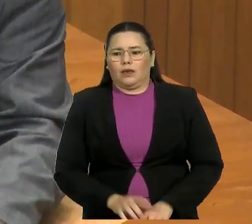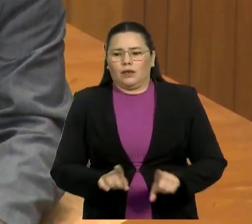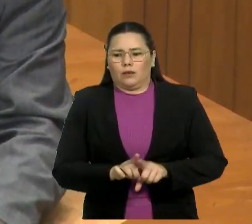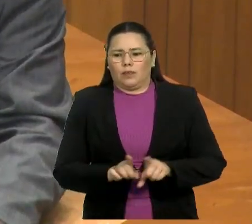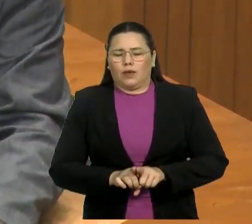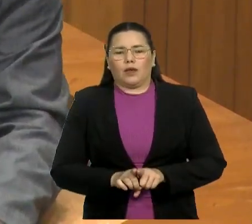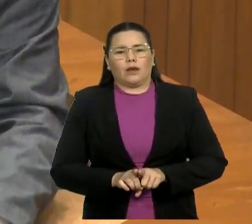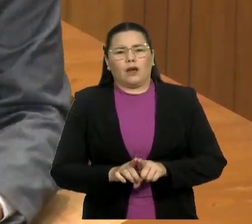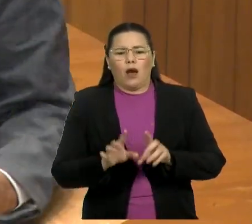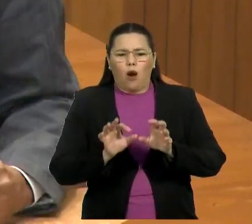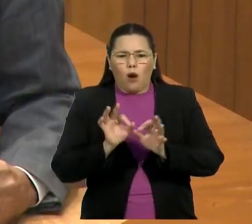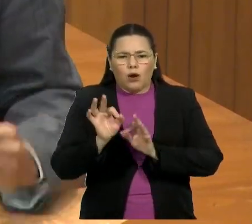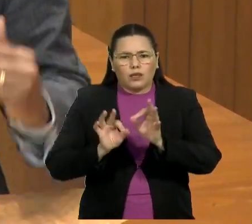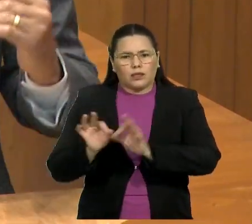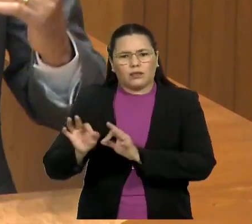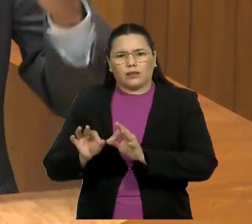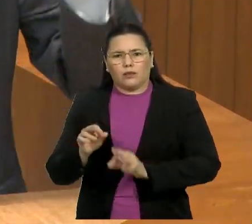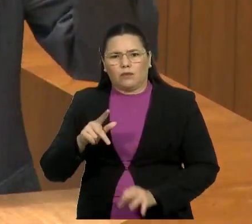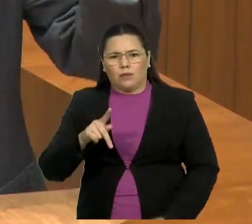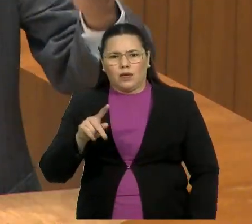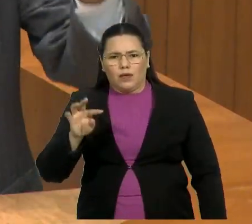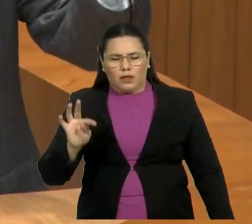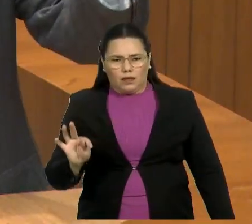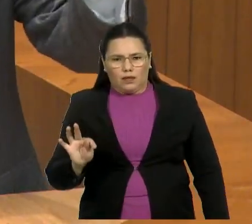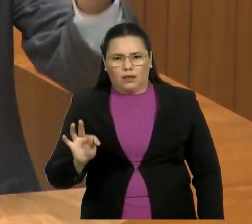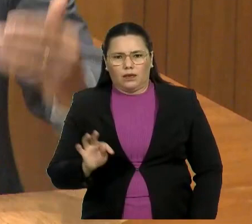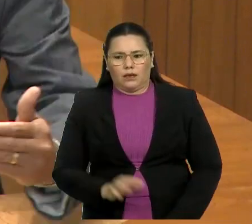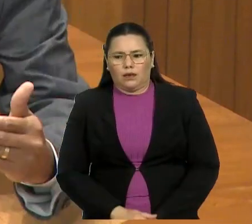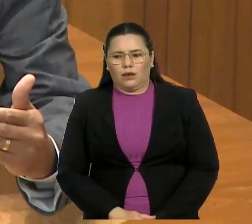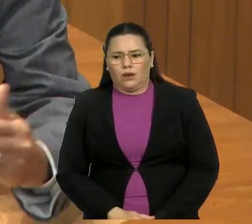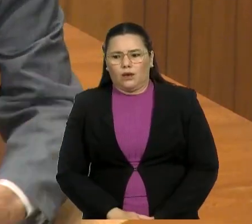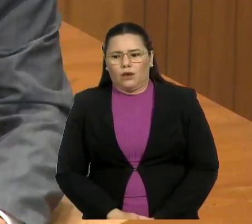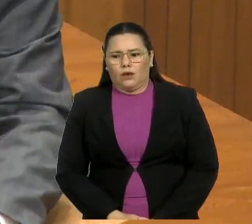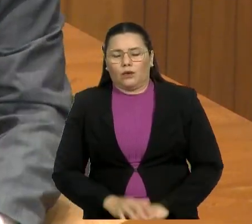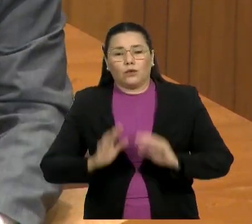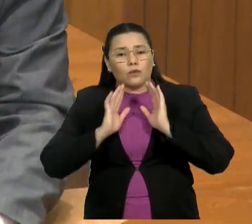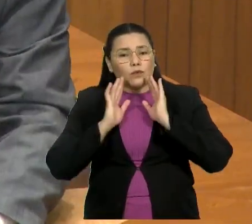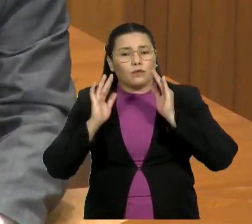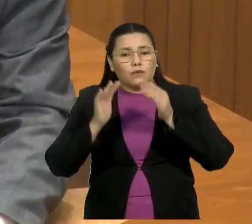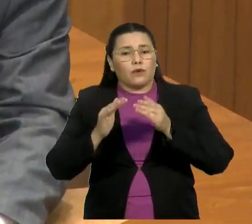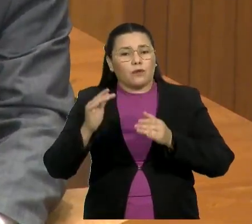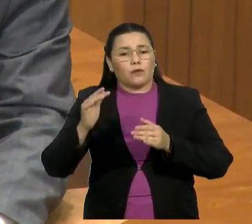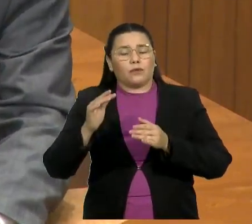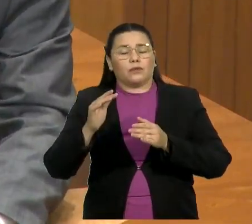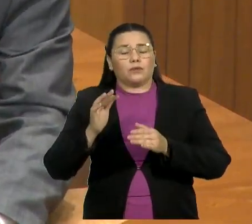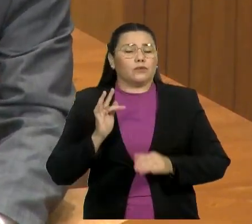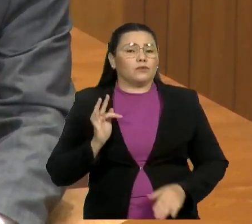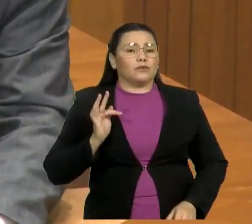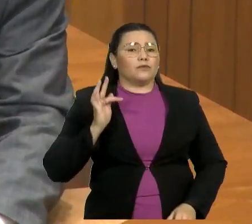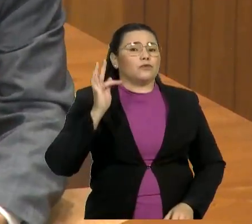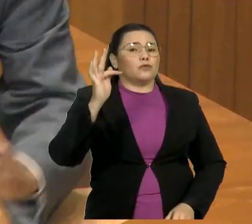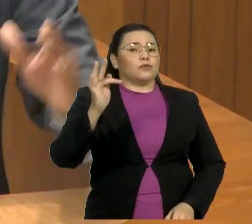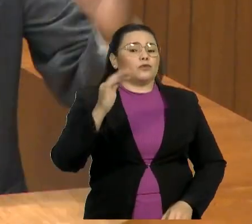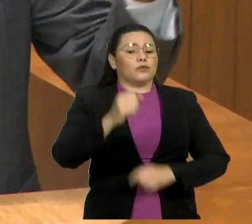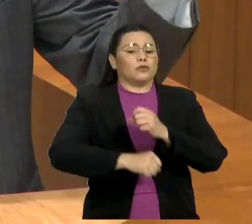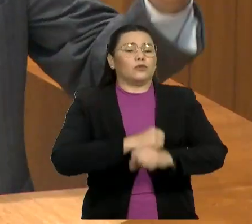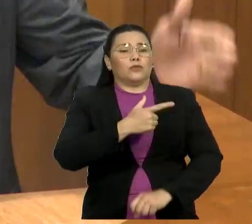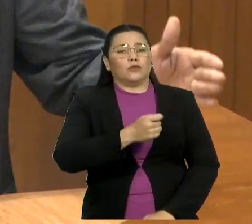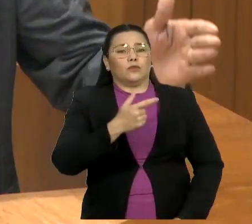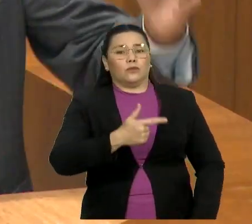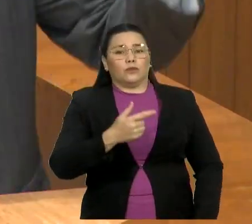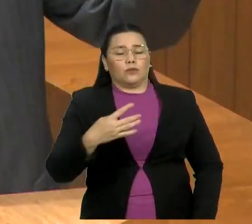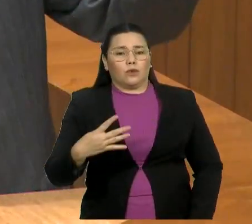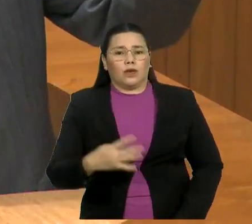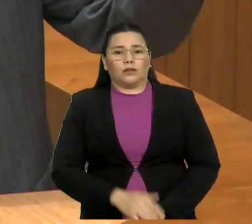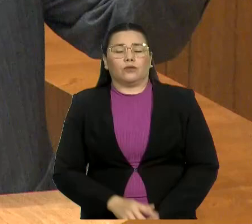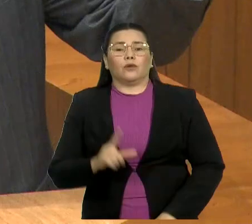do Partido dos Trabalhadores na perspectiva de 2024, com o objetivo de eleição de